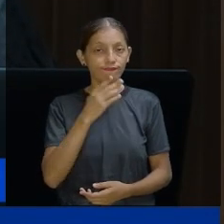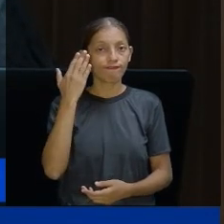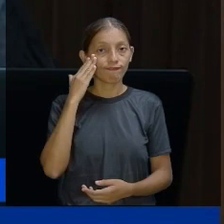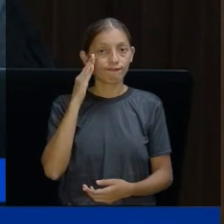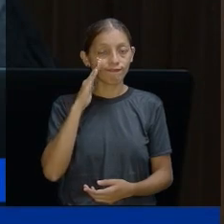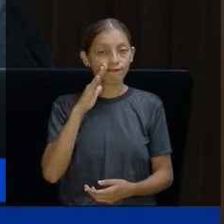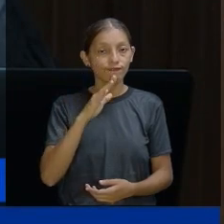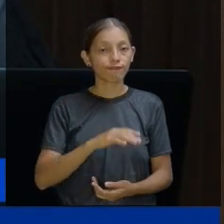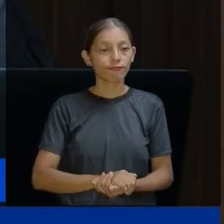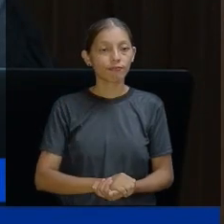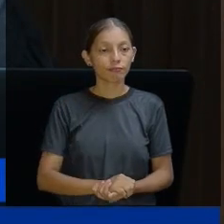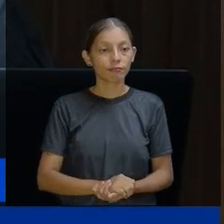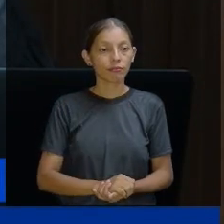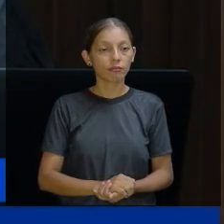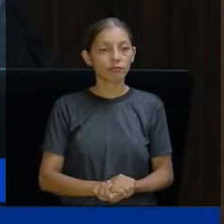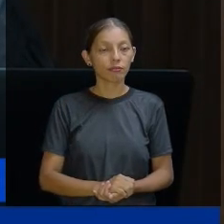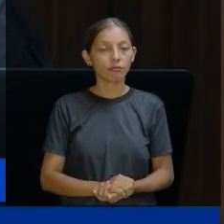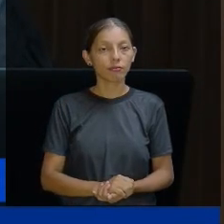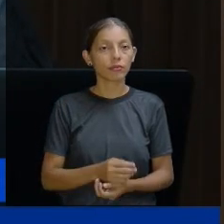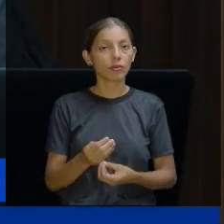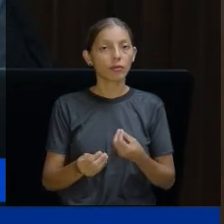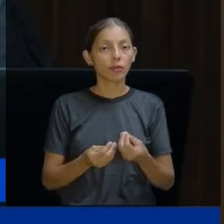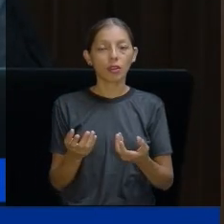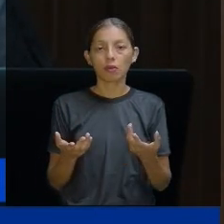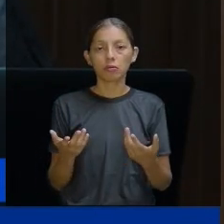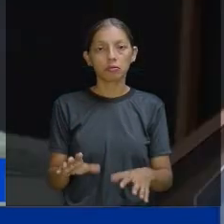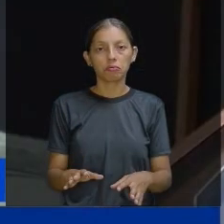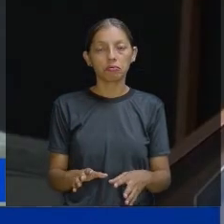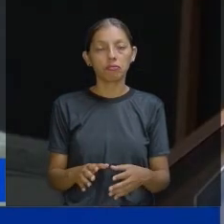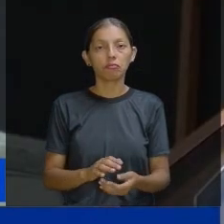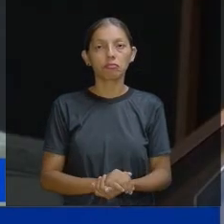opinou pela rejeição dos embargos, essa em síntese o relatório.